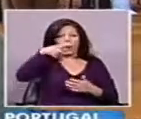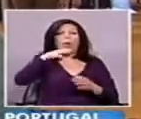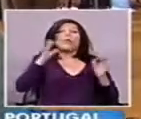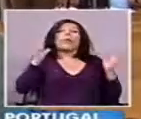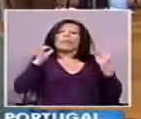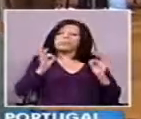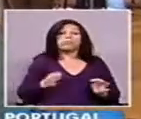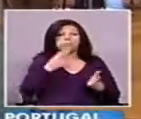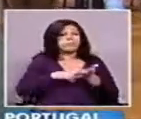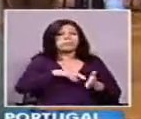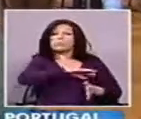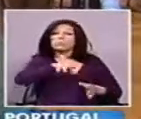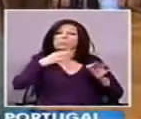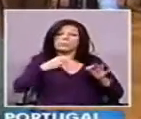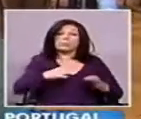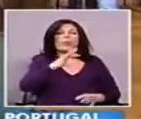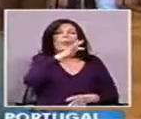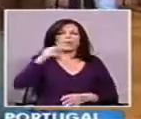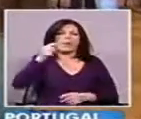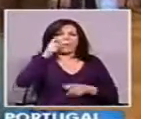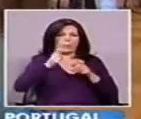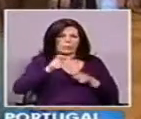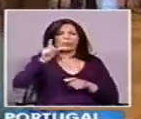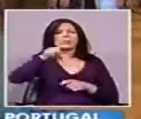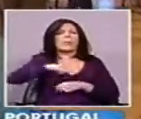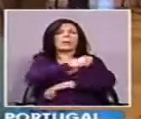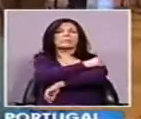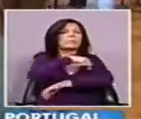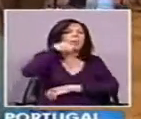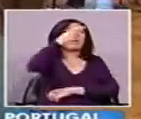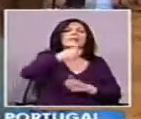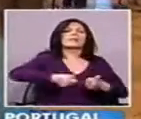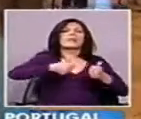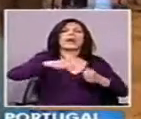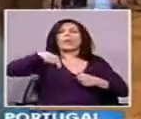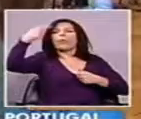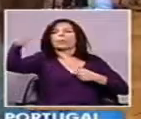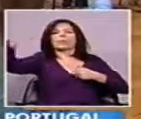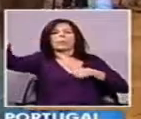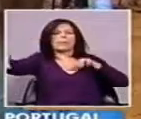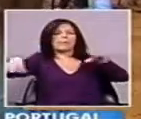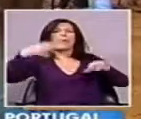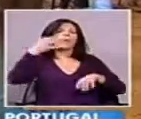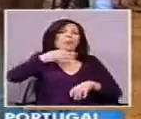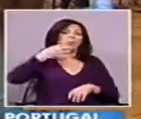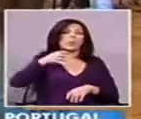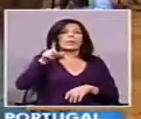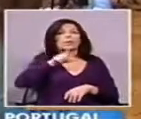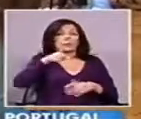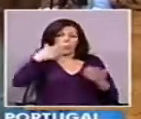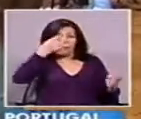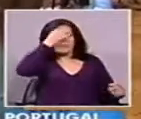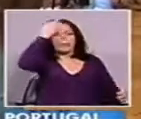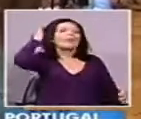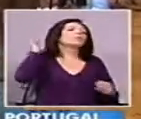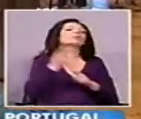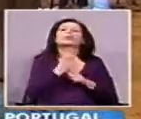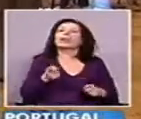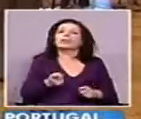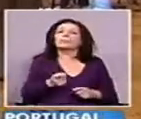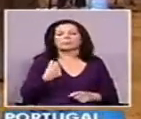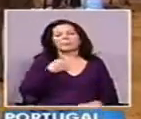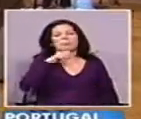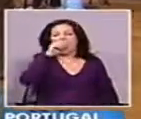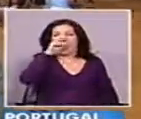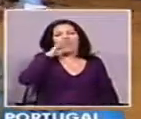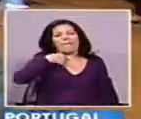de 400, também com pessoas que vão vir de outros bairros, de outras cidades, como por exemplo do Porto e de Lisboa. O porquê é o que nós vamos